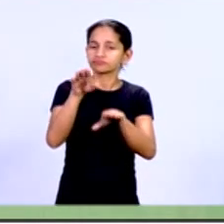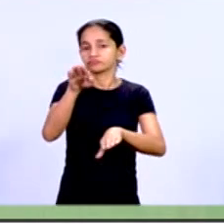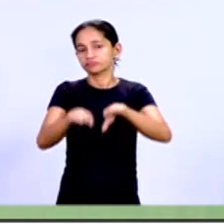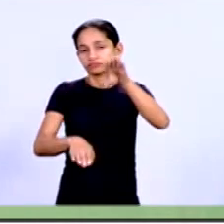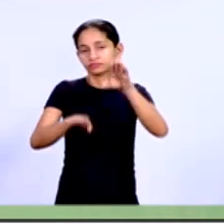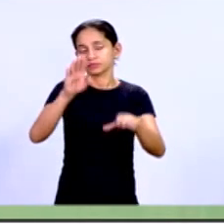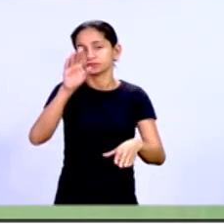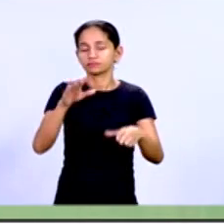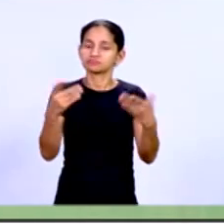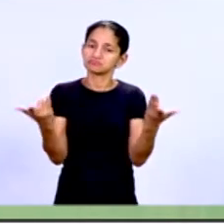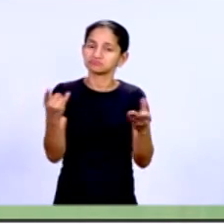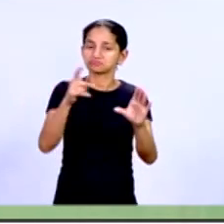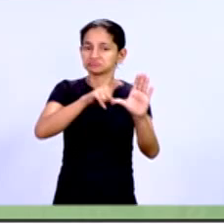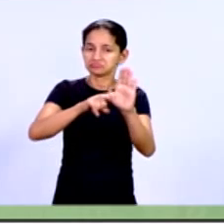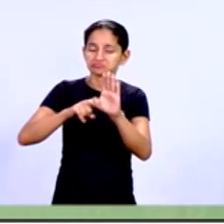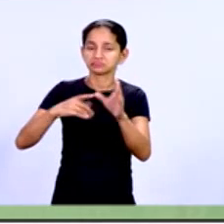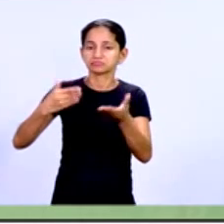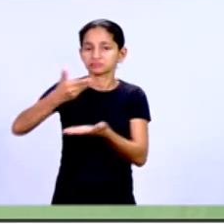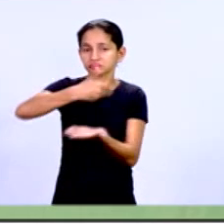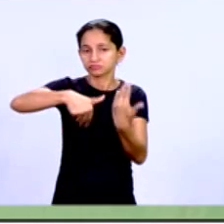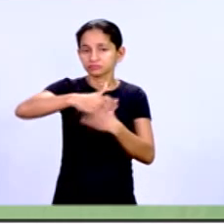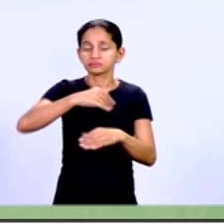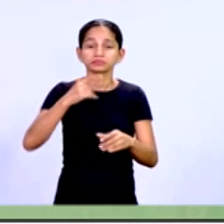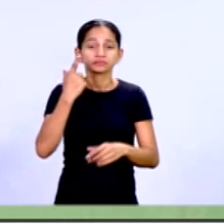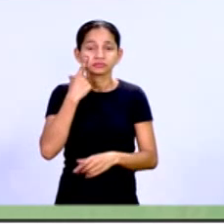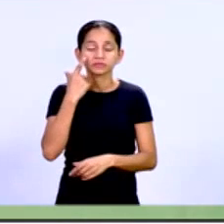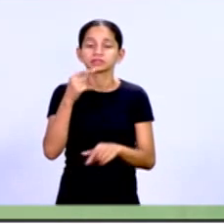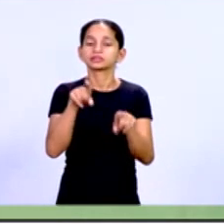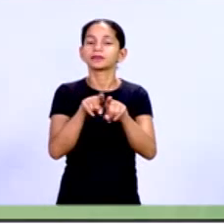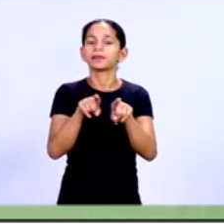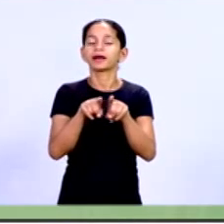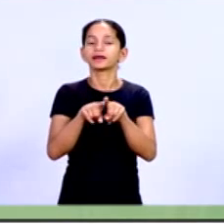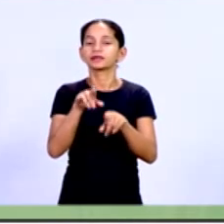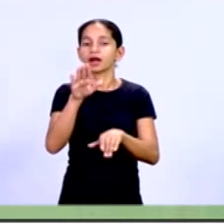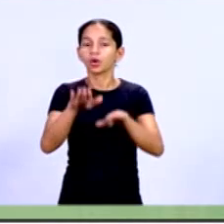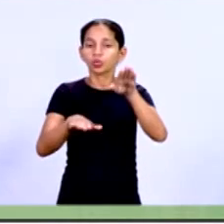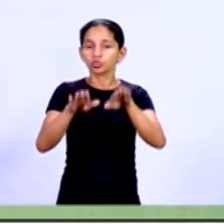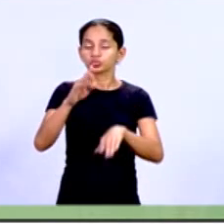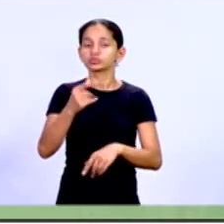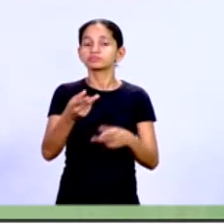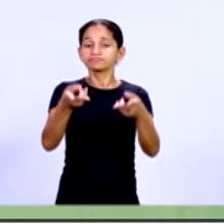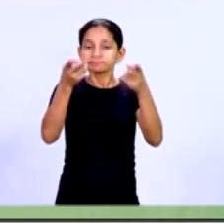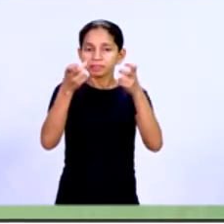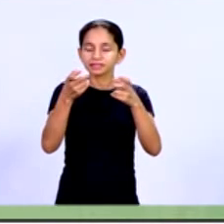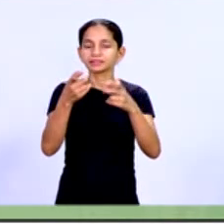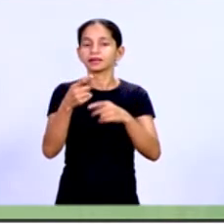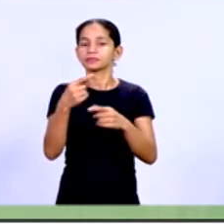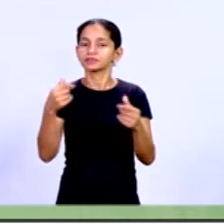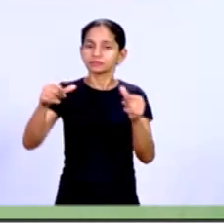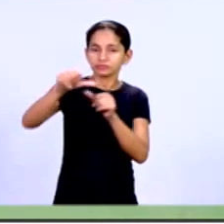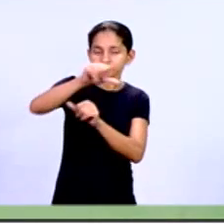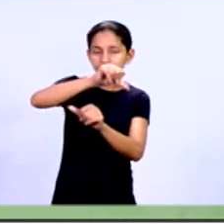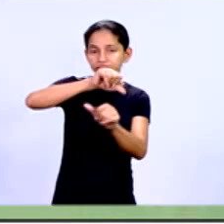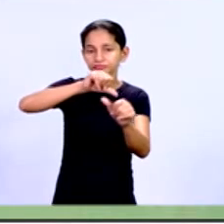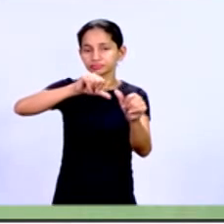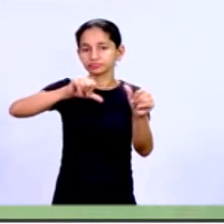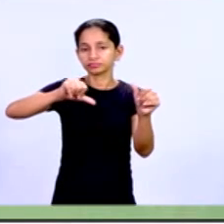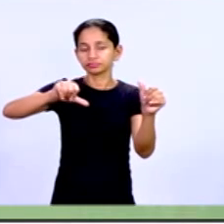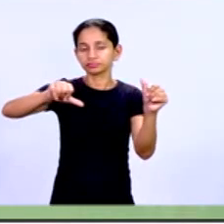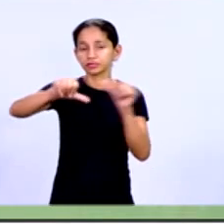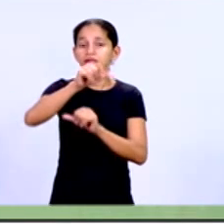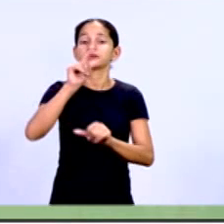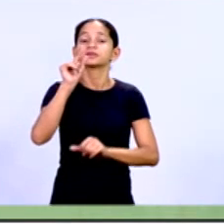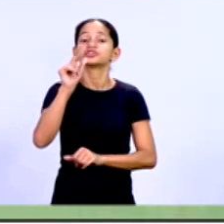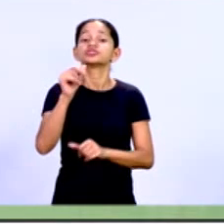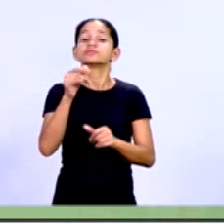tributos das empresas. Vendor, que é a modalidade de crédito que permite aos fornecedores financiar a